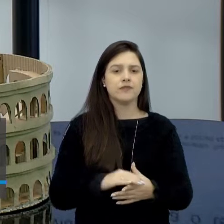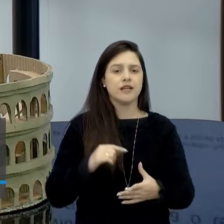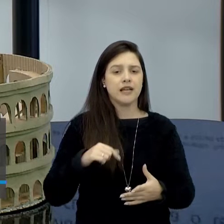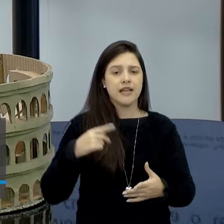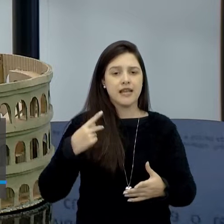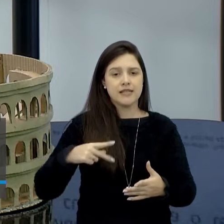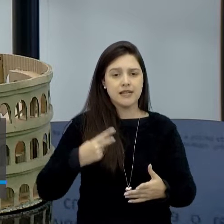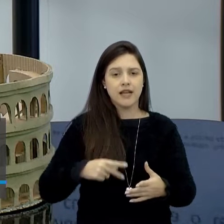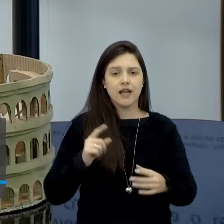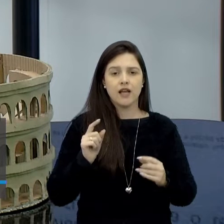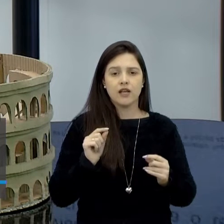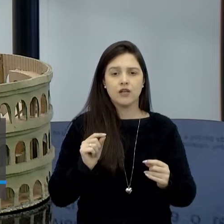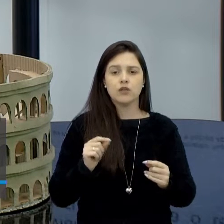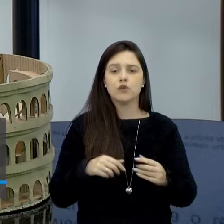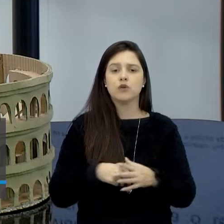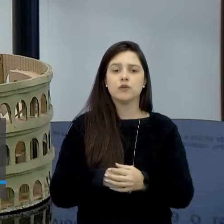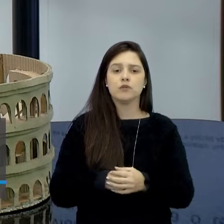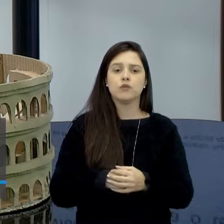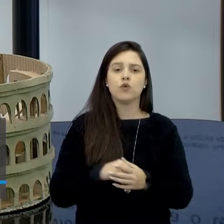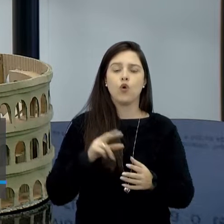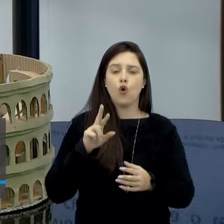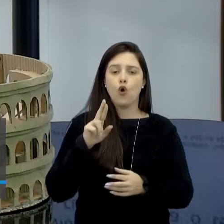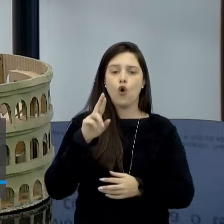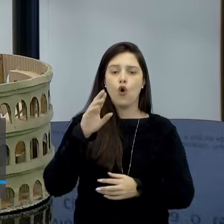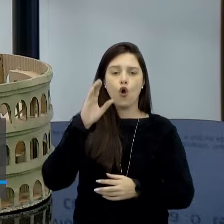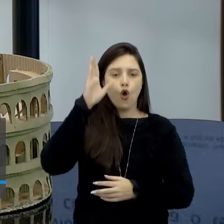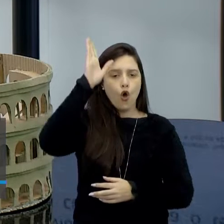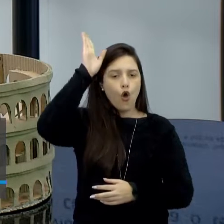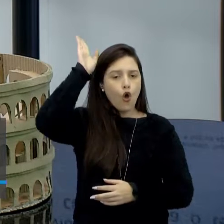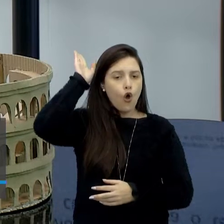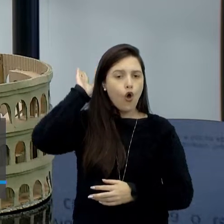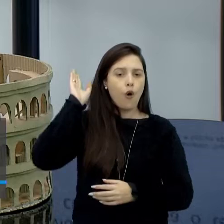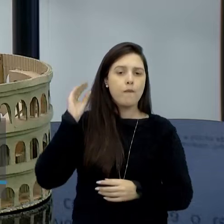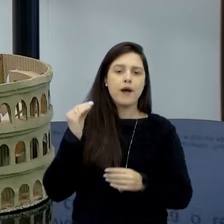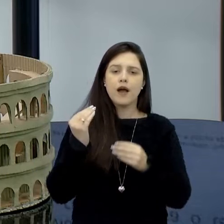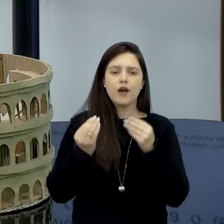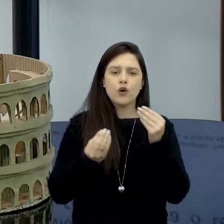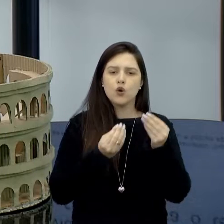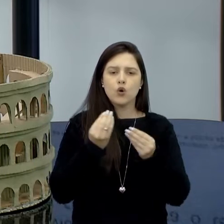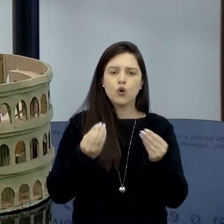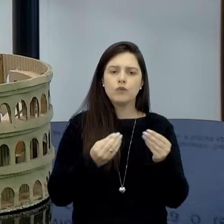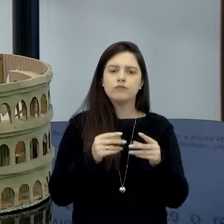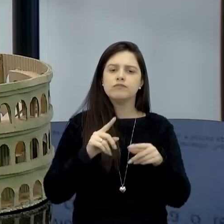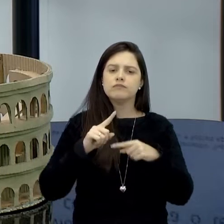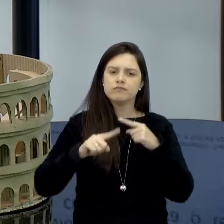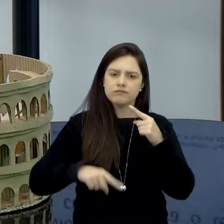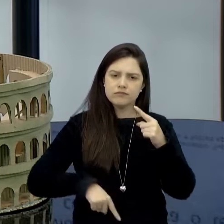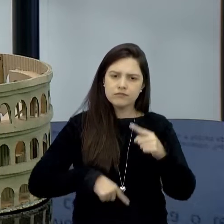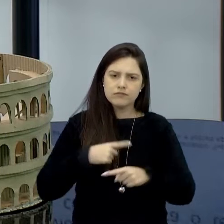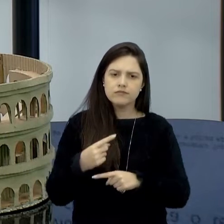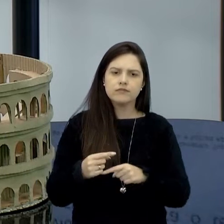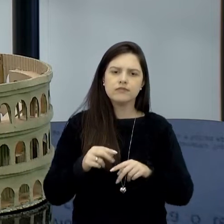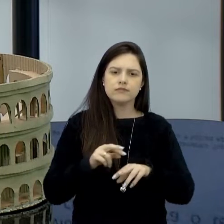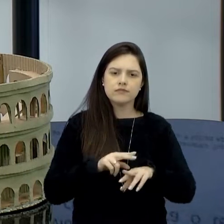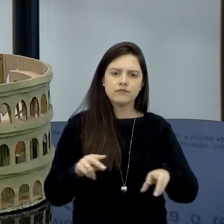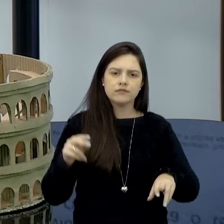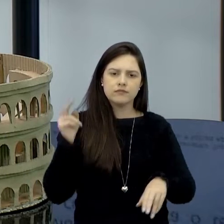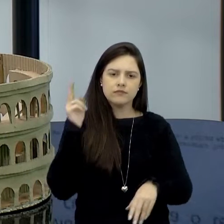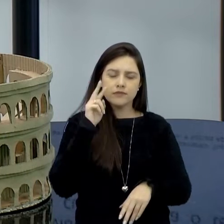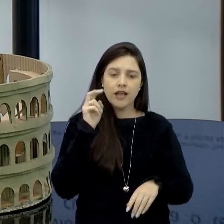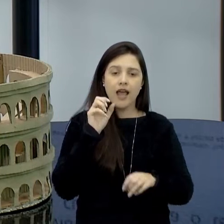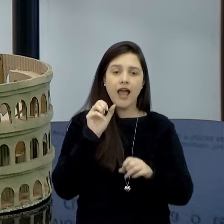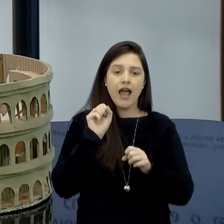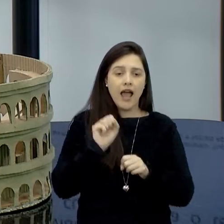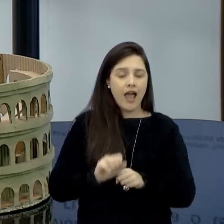lado aqui, né, o Coliseu de Roma, ele conta a história ali de Roma e que depois essas histórias vão se interligar, né,